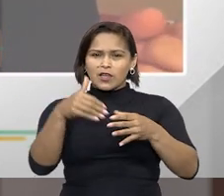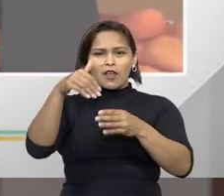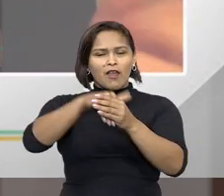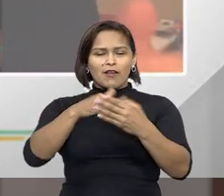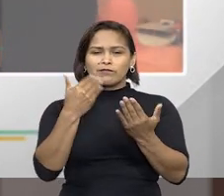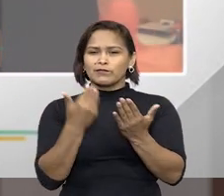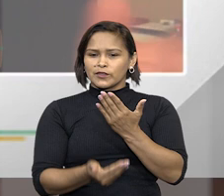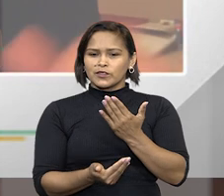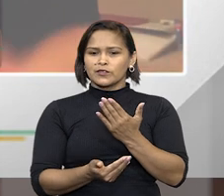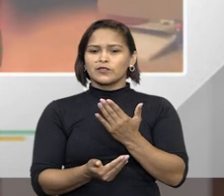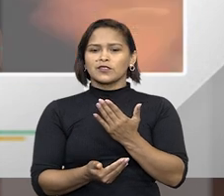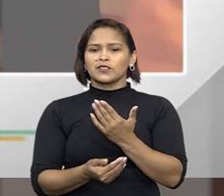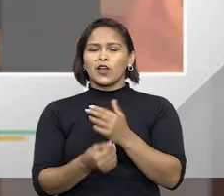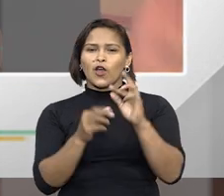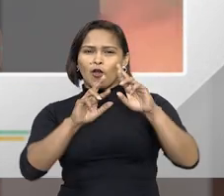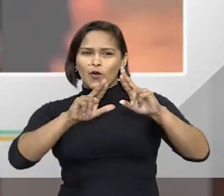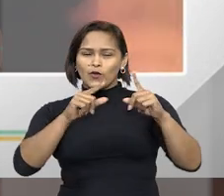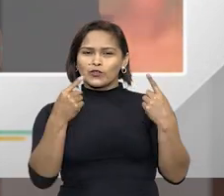acordo. Mas,